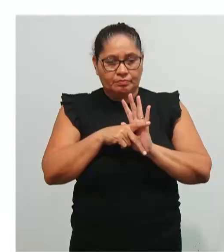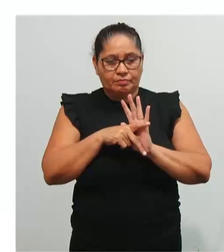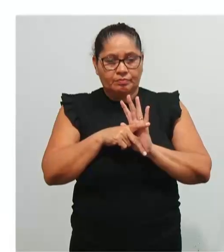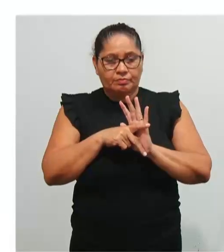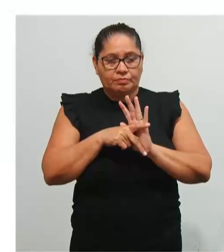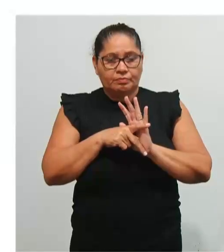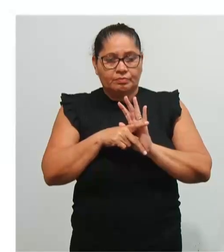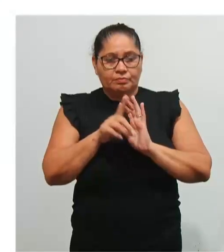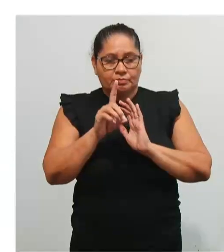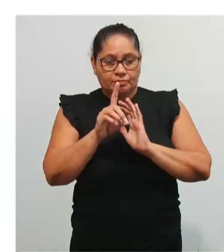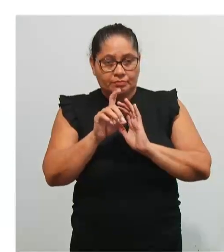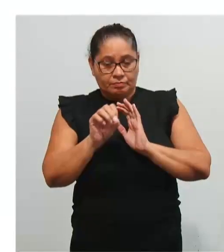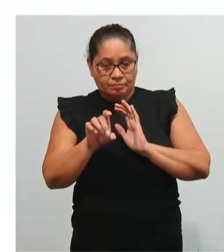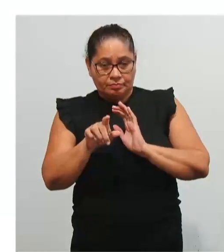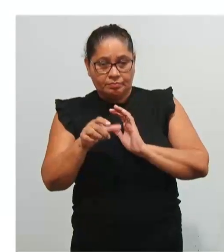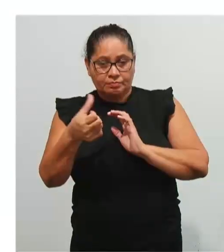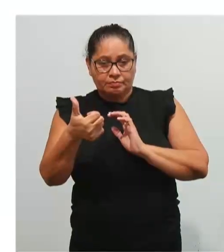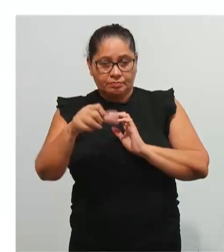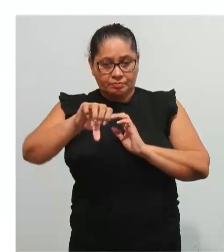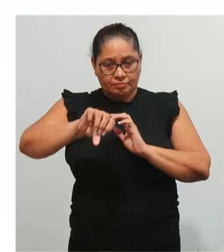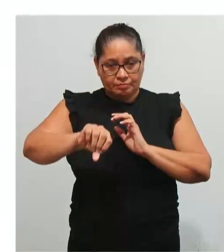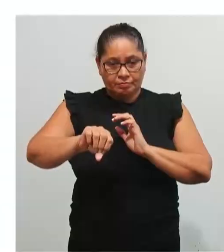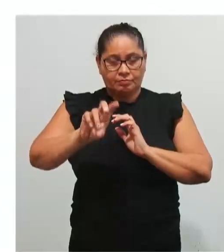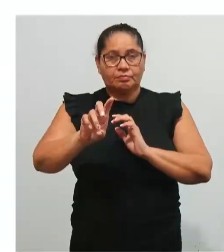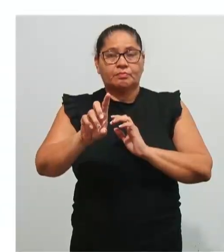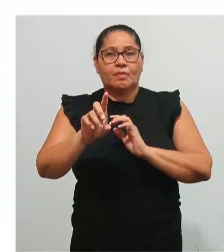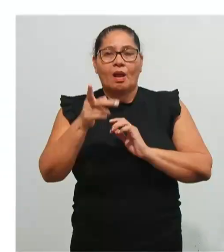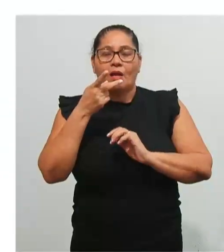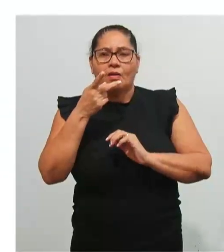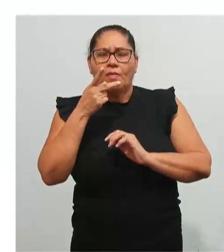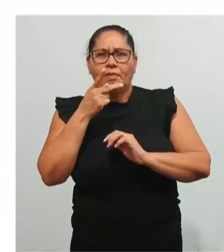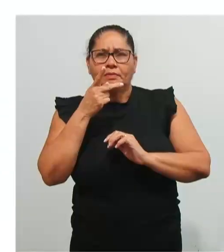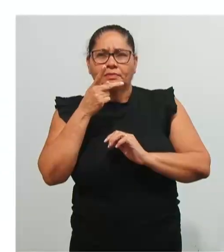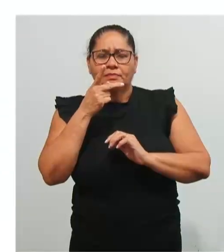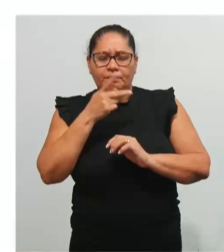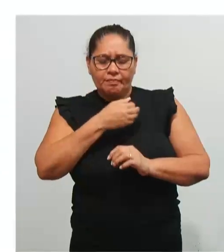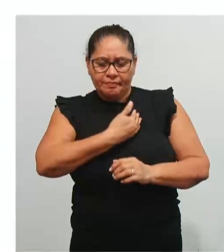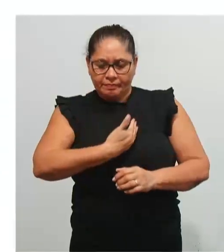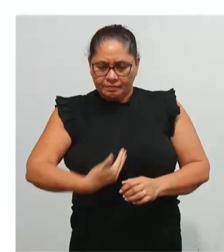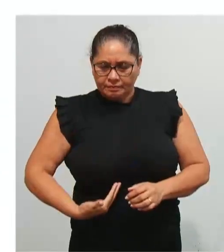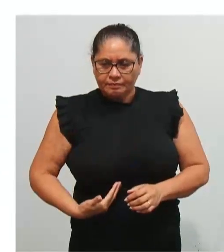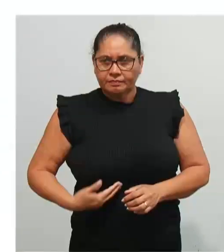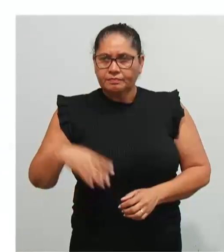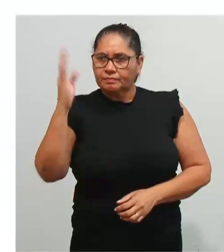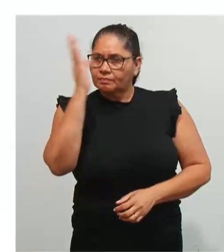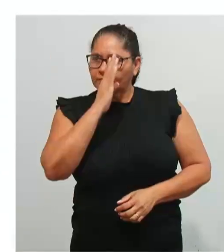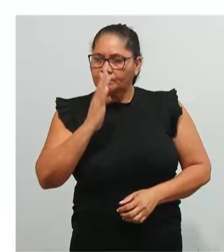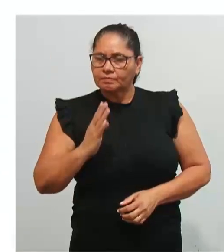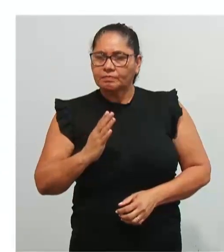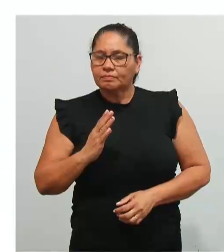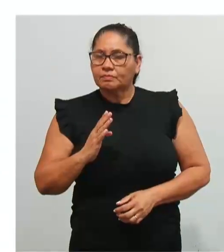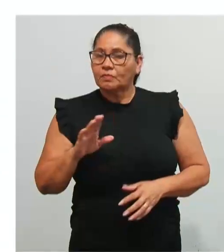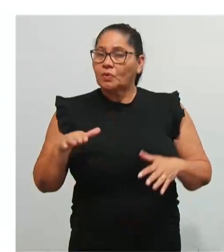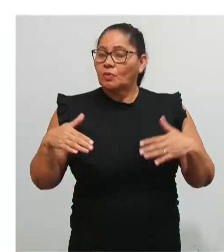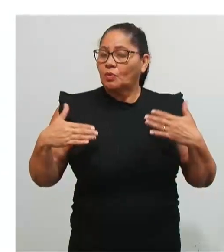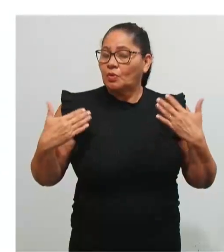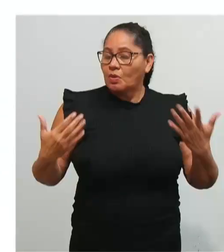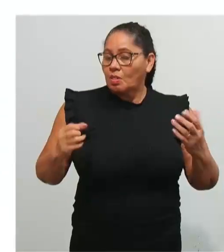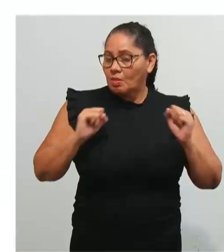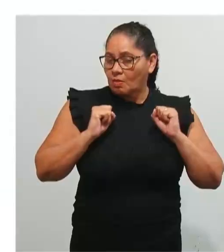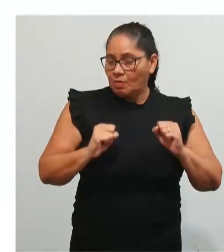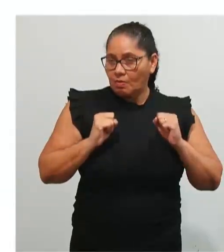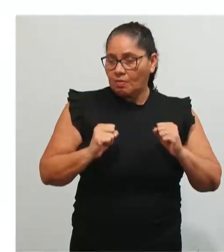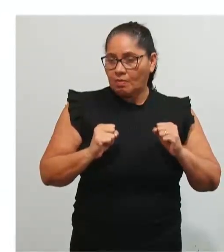95, menciona que o governo brasileiro não carece de governabilidade, ou seja, do poder